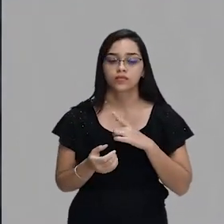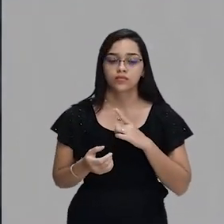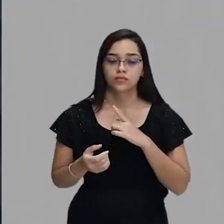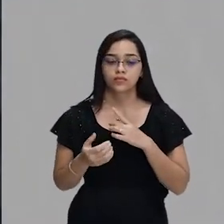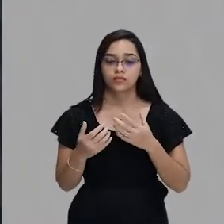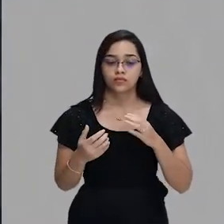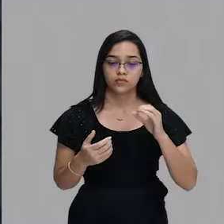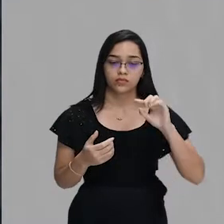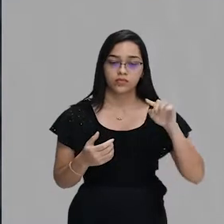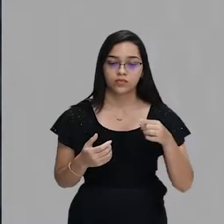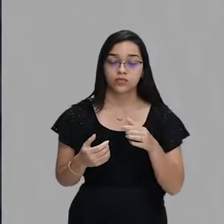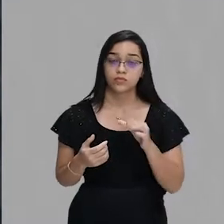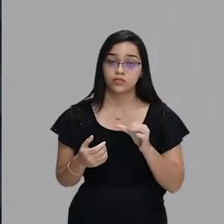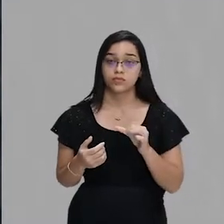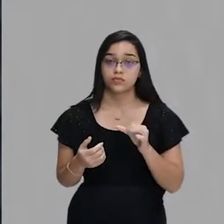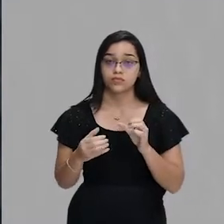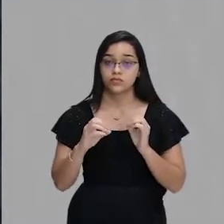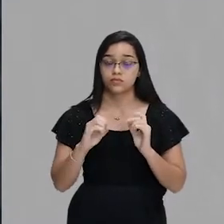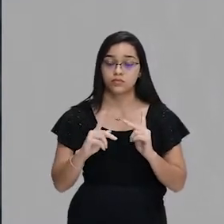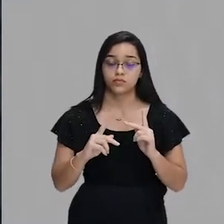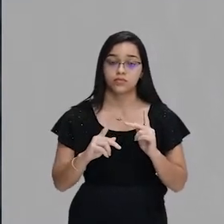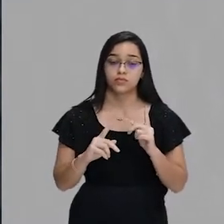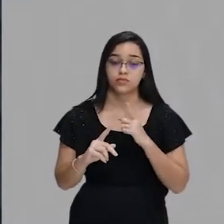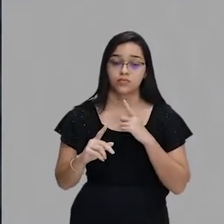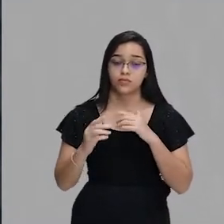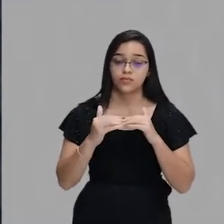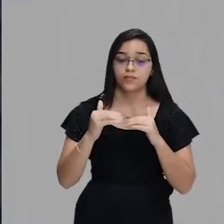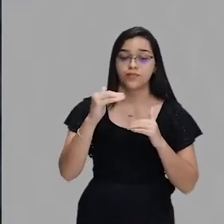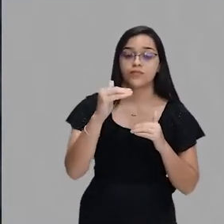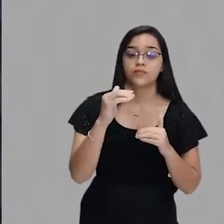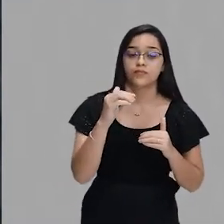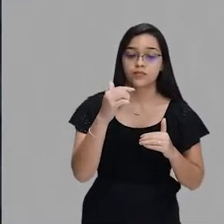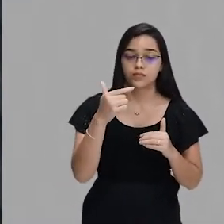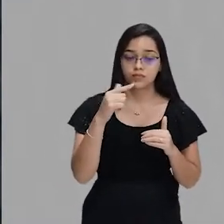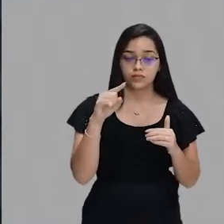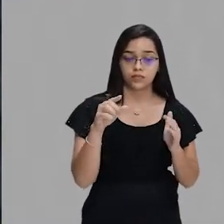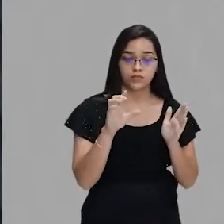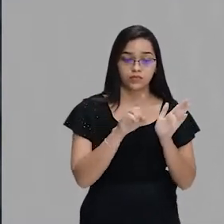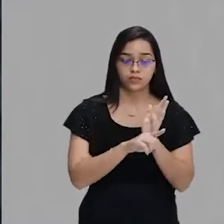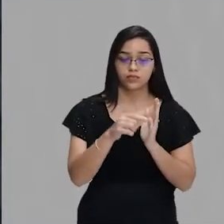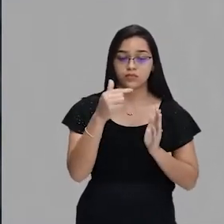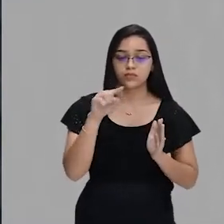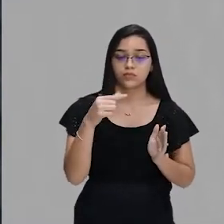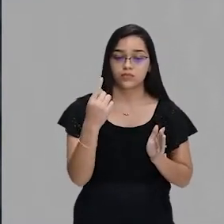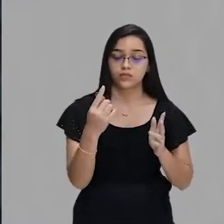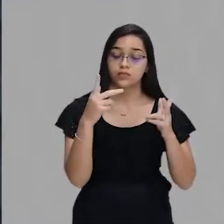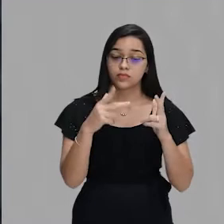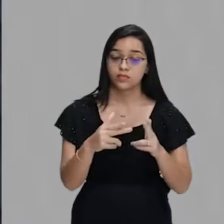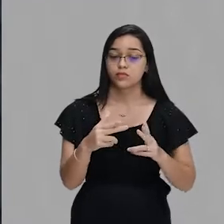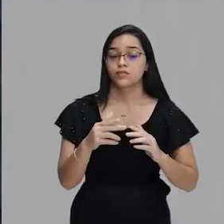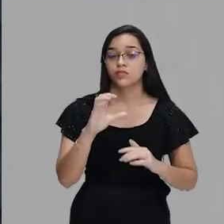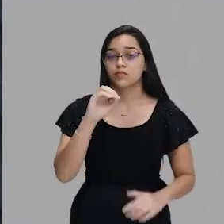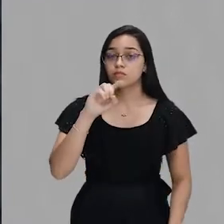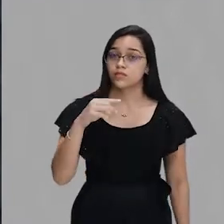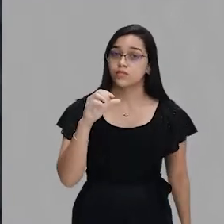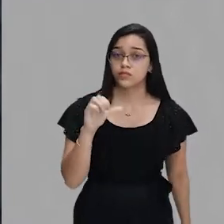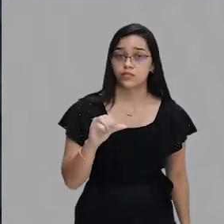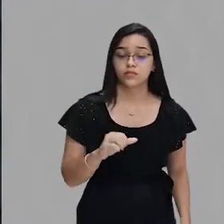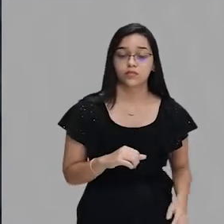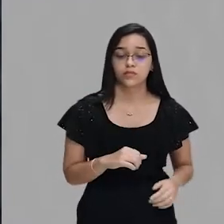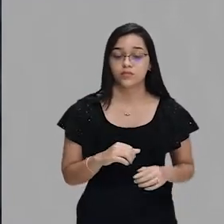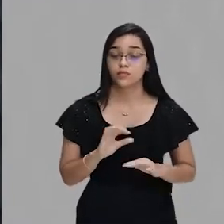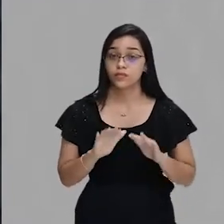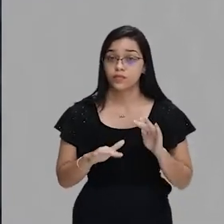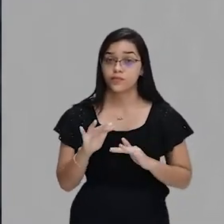variou 0,9. Você pega o maior, que é 2, menos 1,1, que é 0,9. Tá? Então,